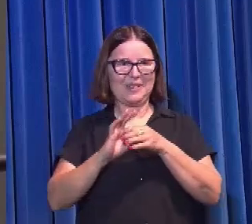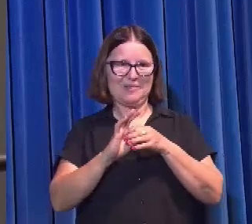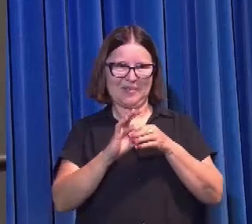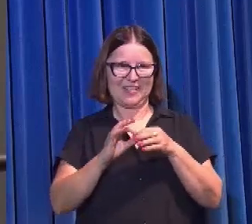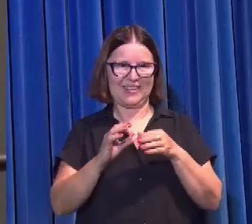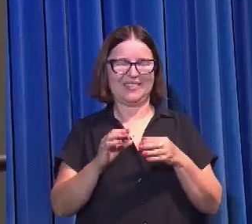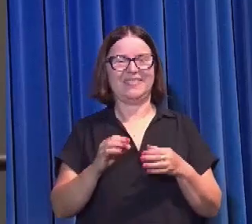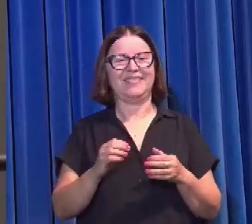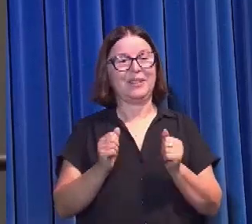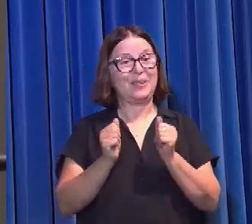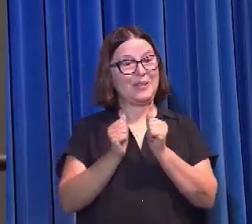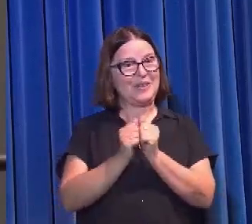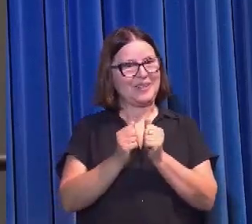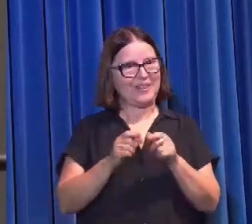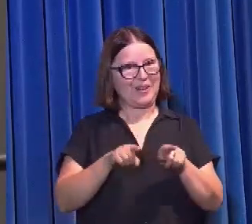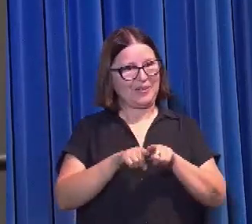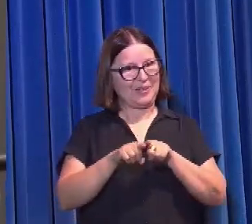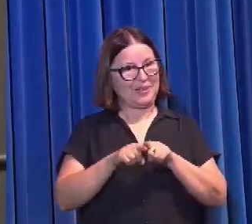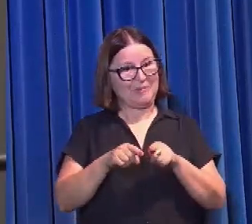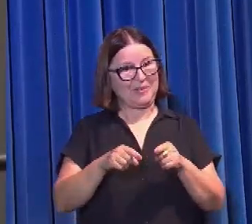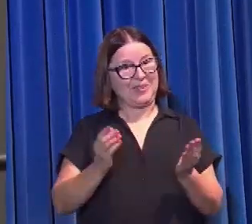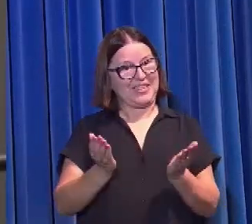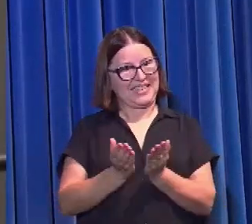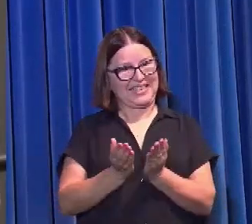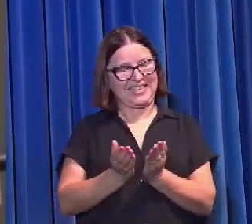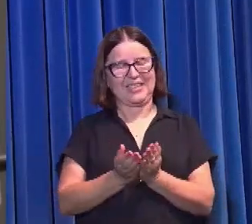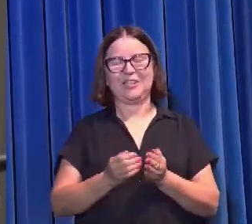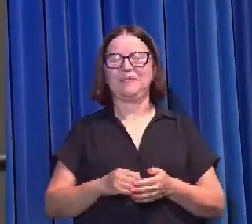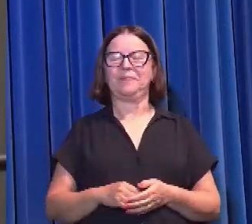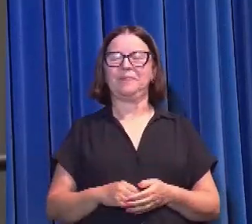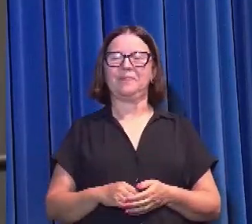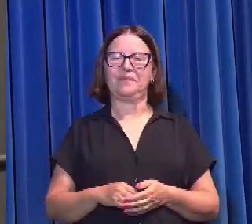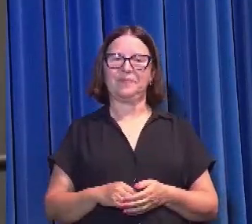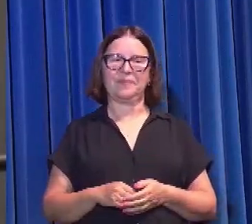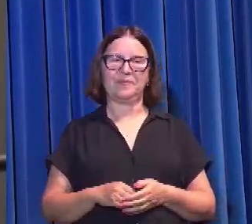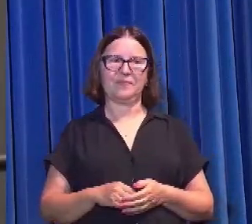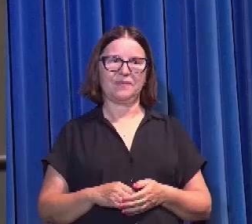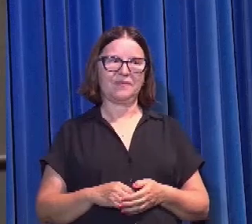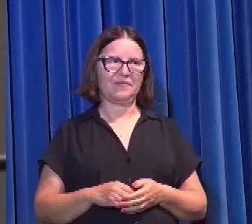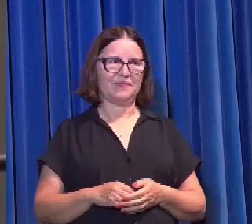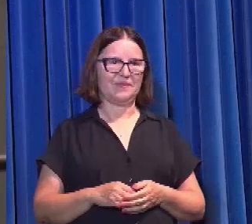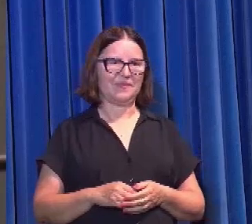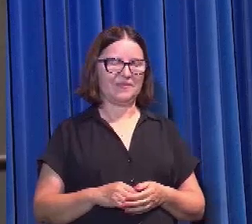Trata-se de perseverança, esforçando-se diligentemente para isso.